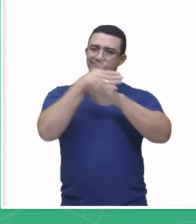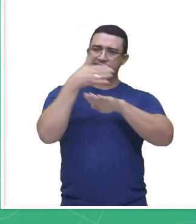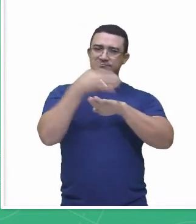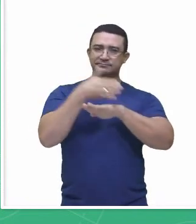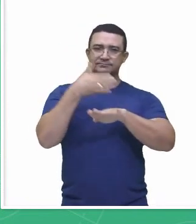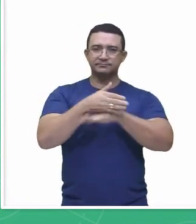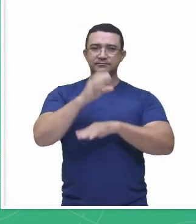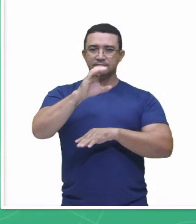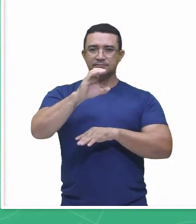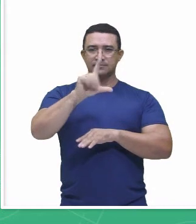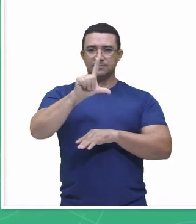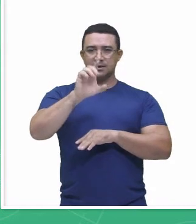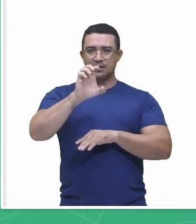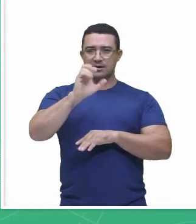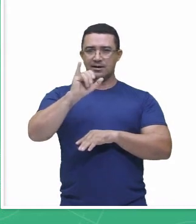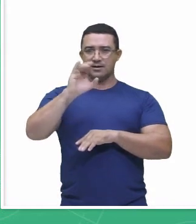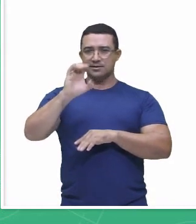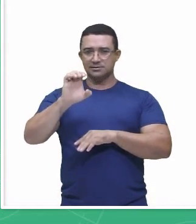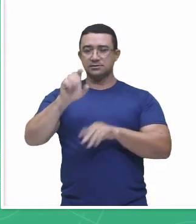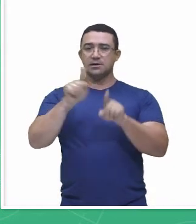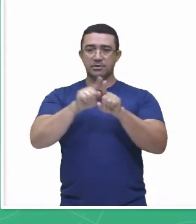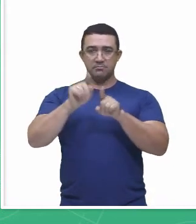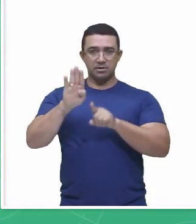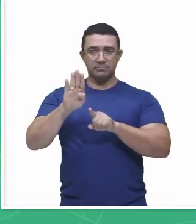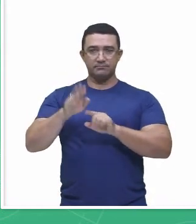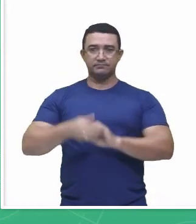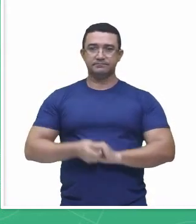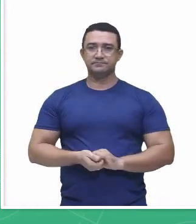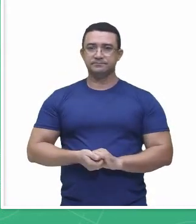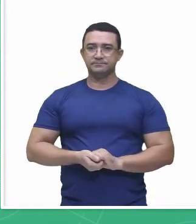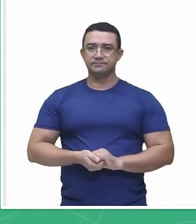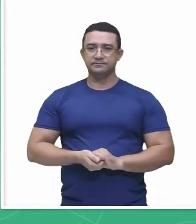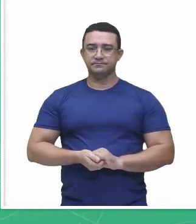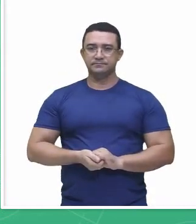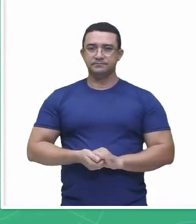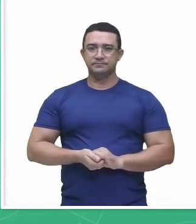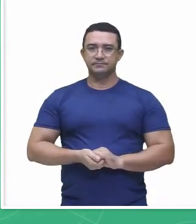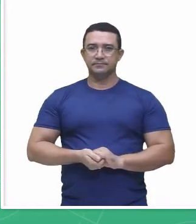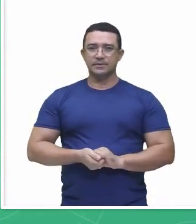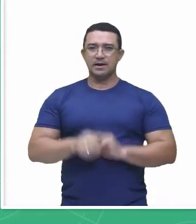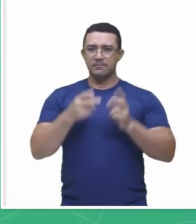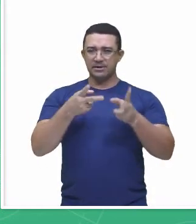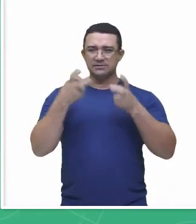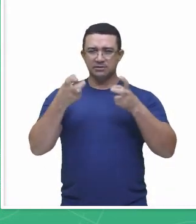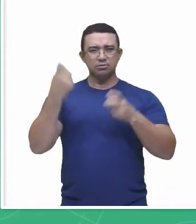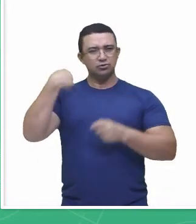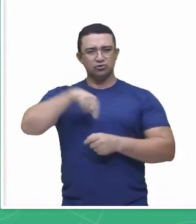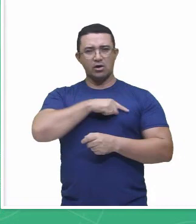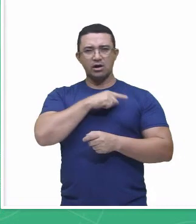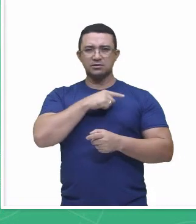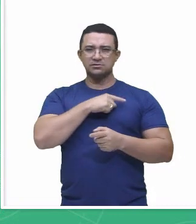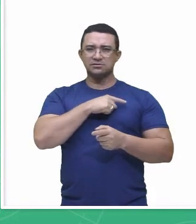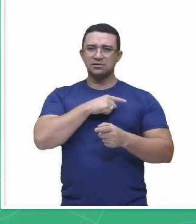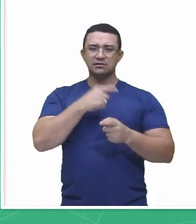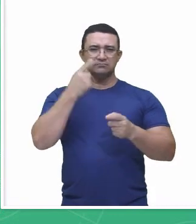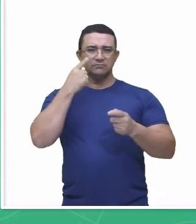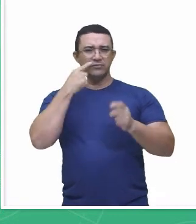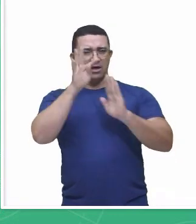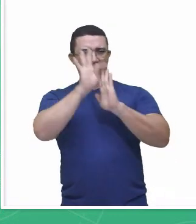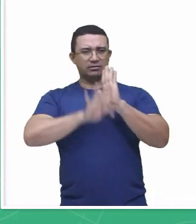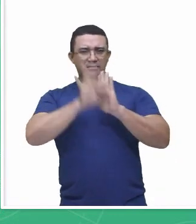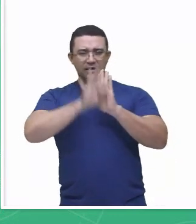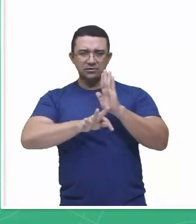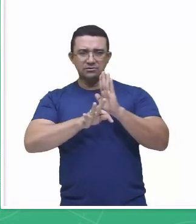a Cleice também vai na letra B. Então, olha só. Notem que quando a gente diz aqui que a gente tem essa dicotomia nesse texto, senhores